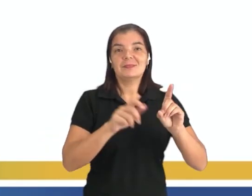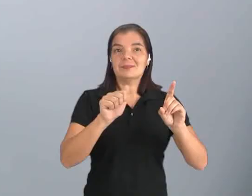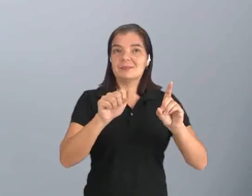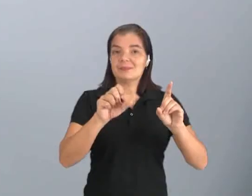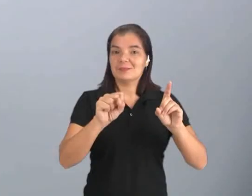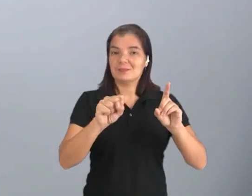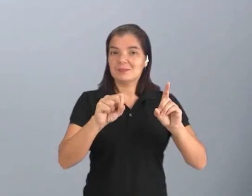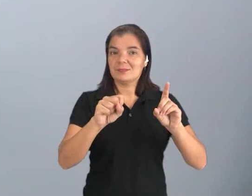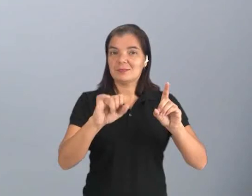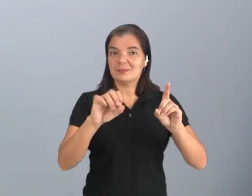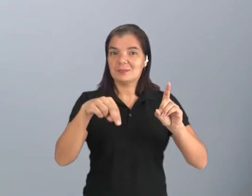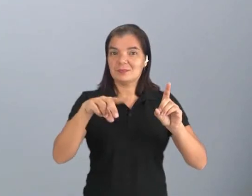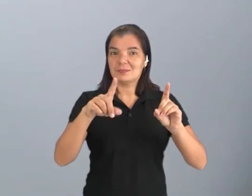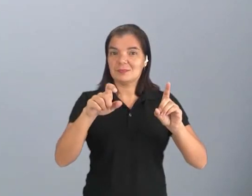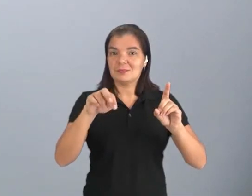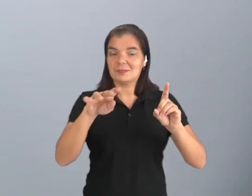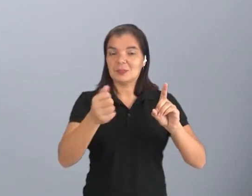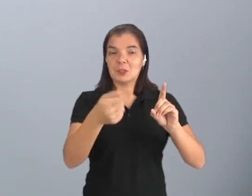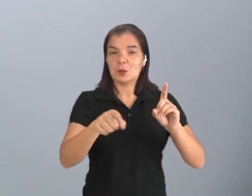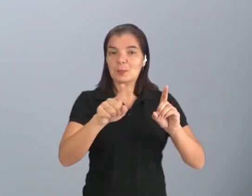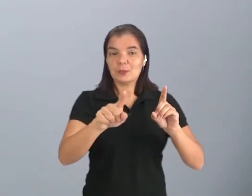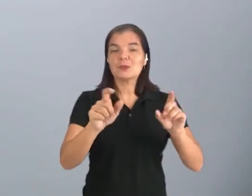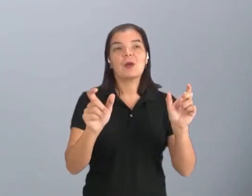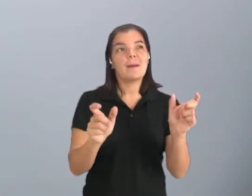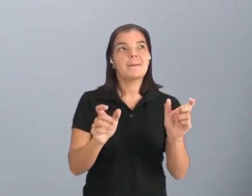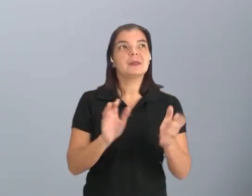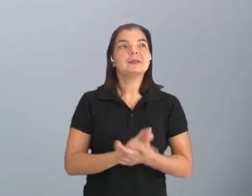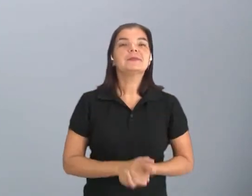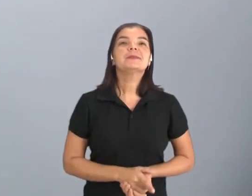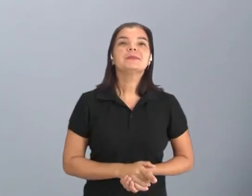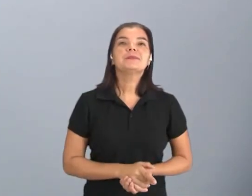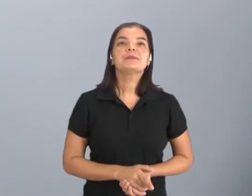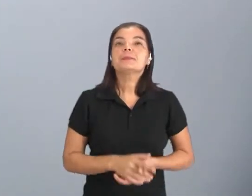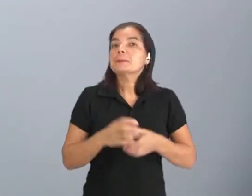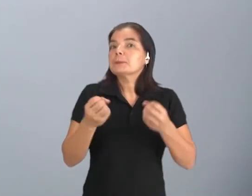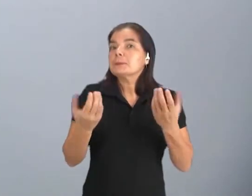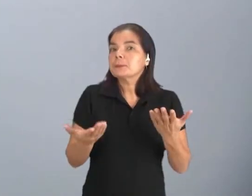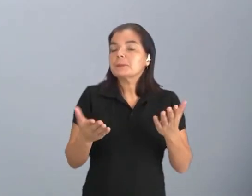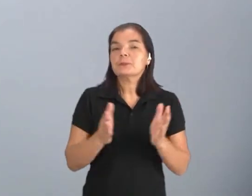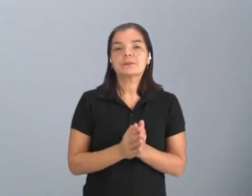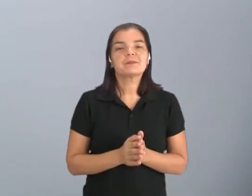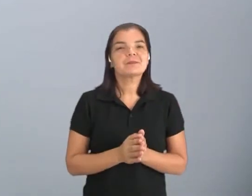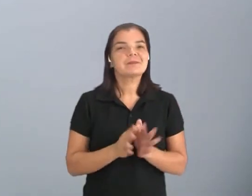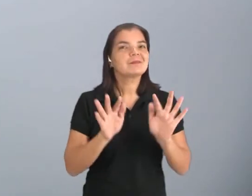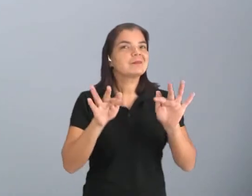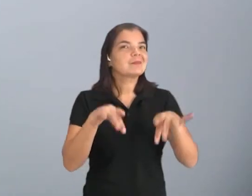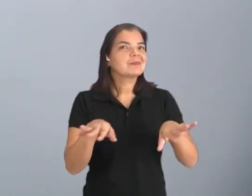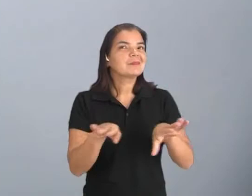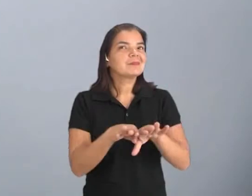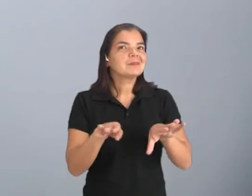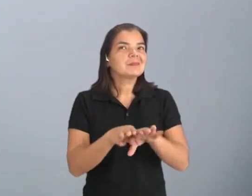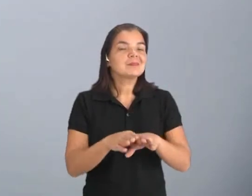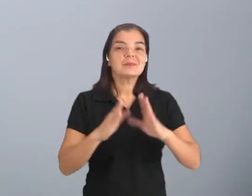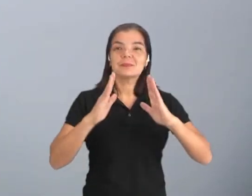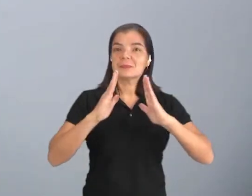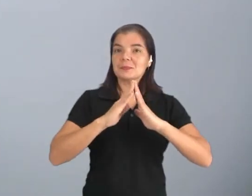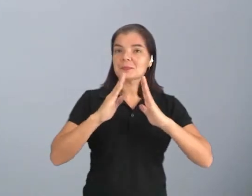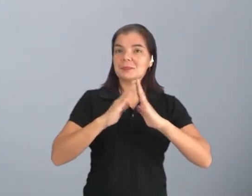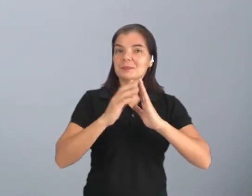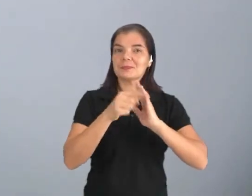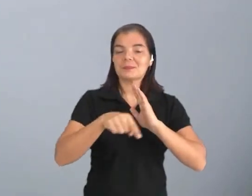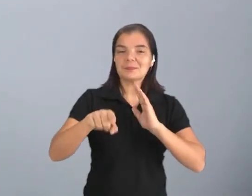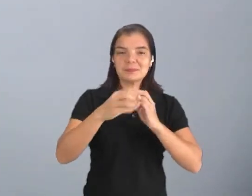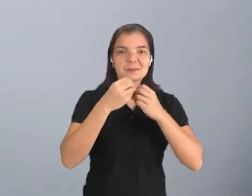Assindética, que não precisou usar a conjunção. Tudo bem? Bom, e para a gente finalizar, eu vou deixar um para